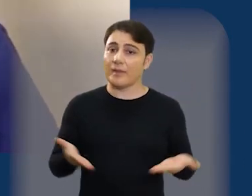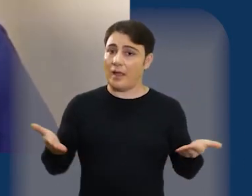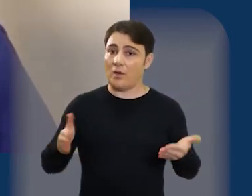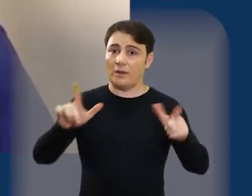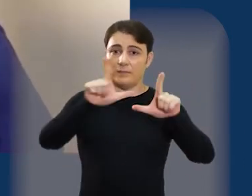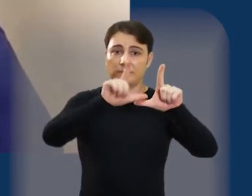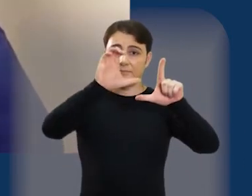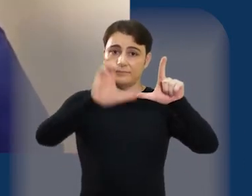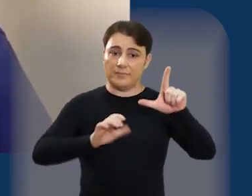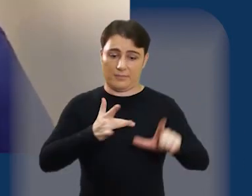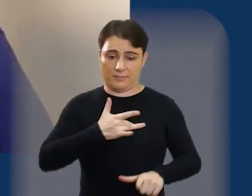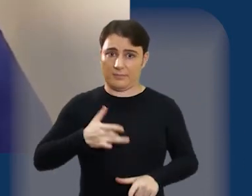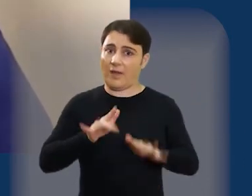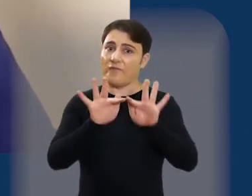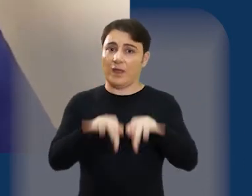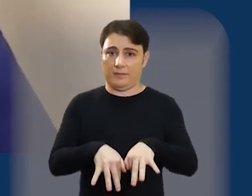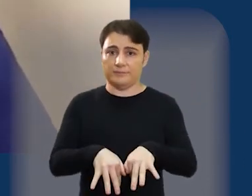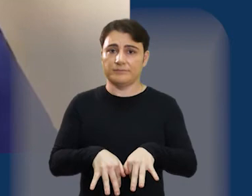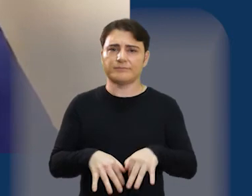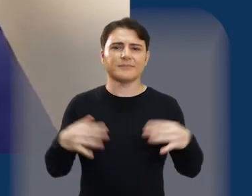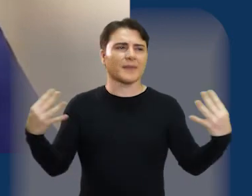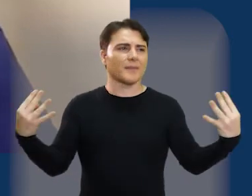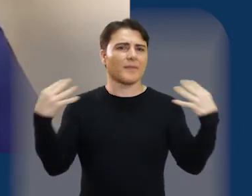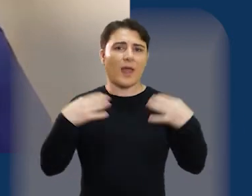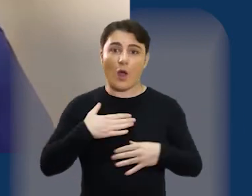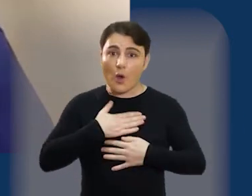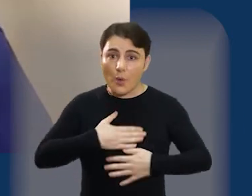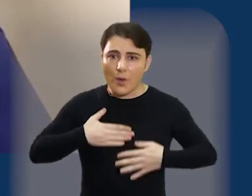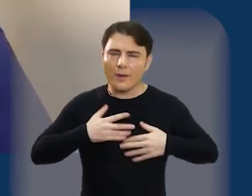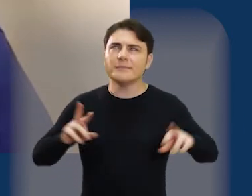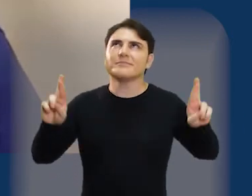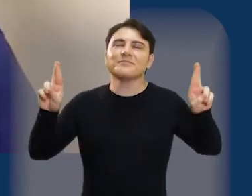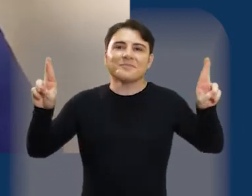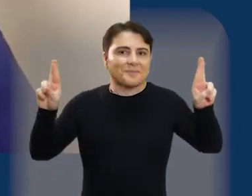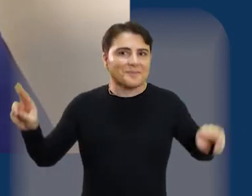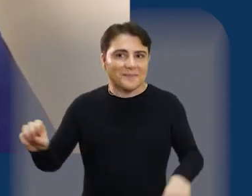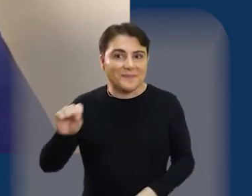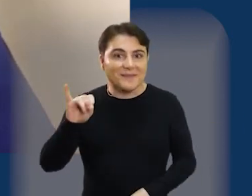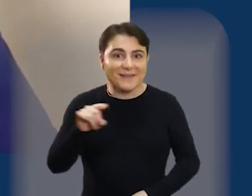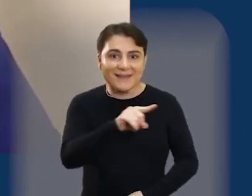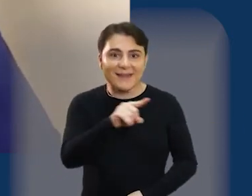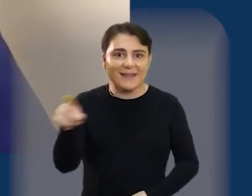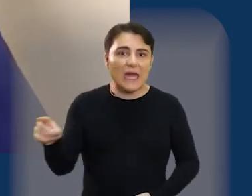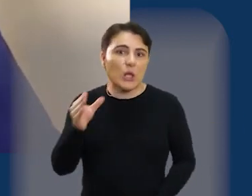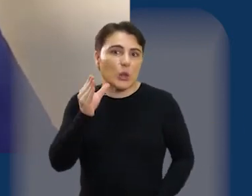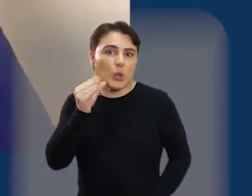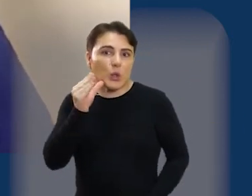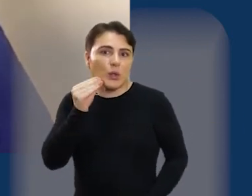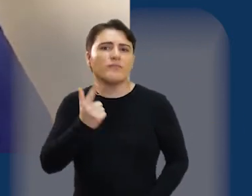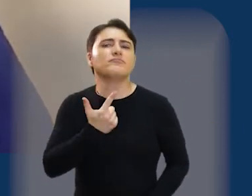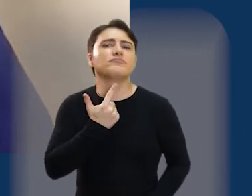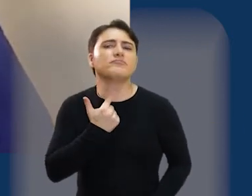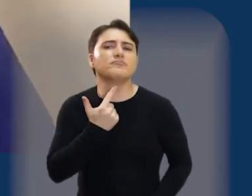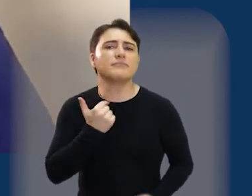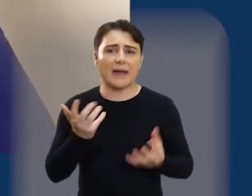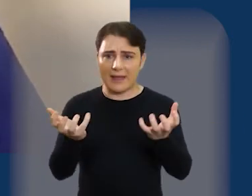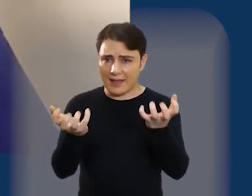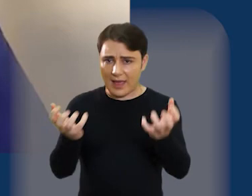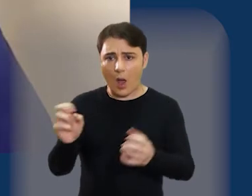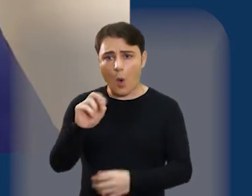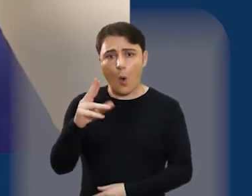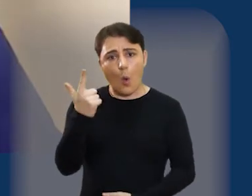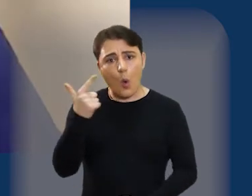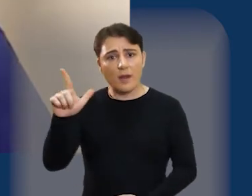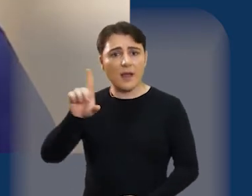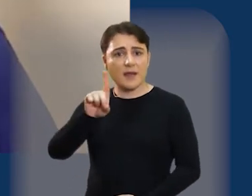Hoje, o Saúde em Pauta fica por aqui. Espero que você tenha gostado do nosso bate-papo. E se você ficou interessado